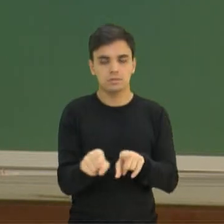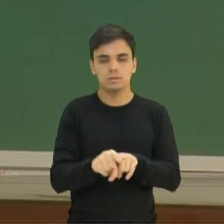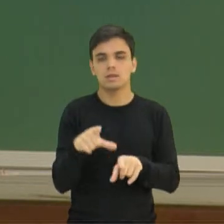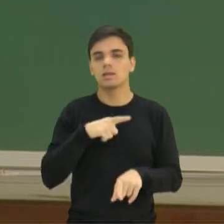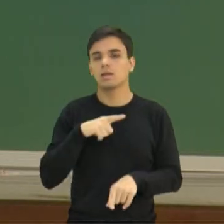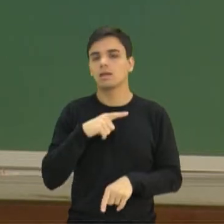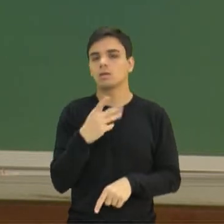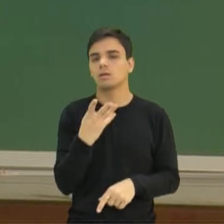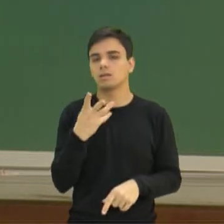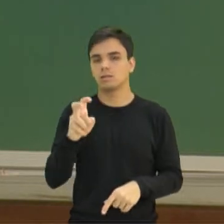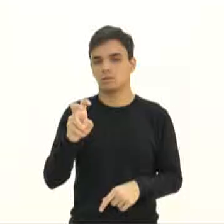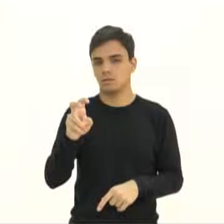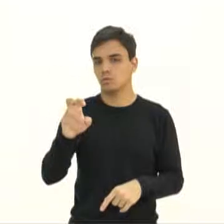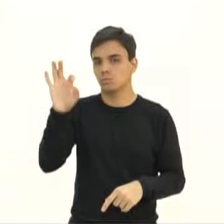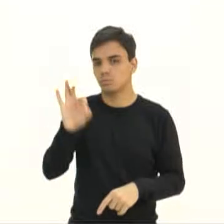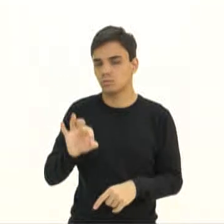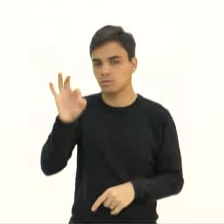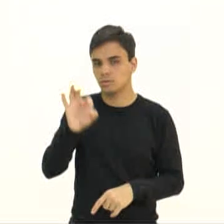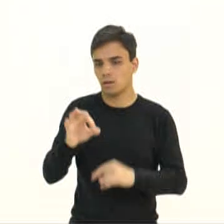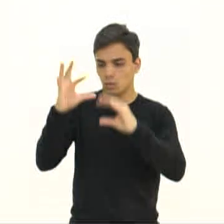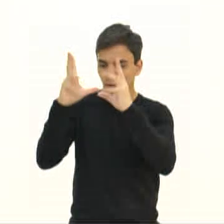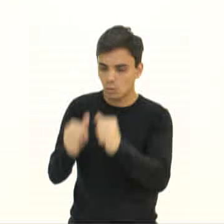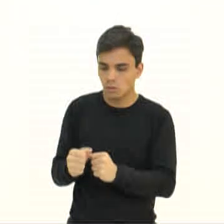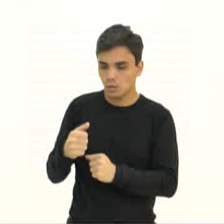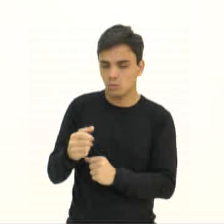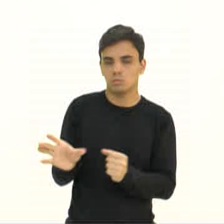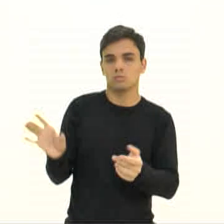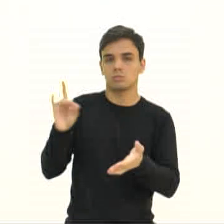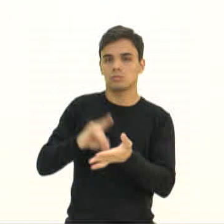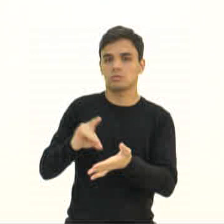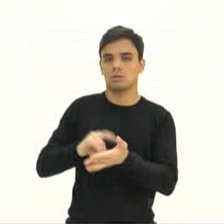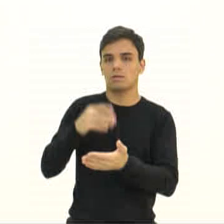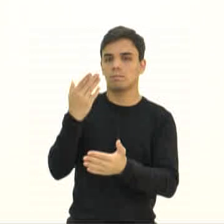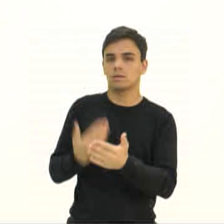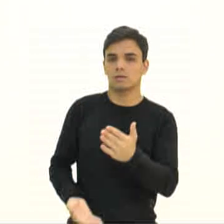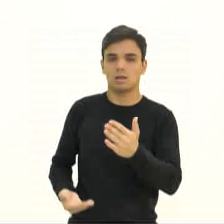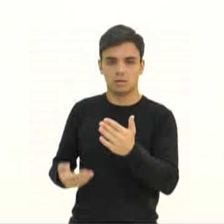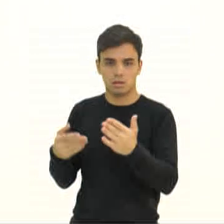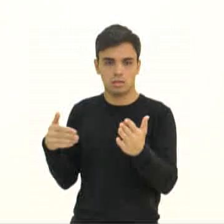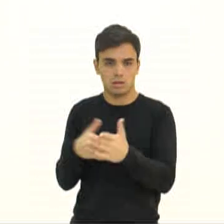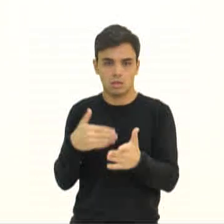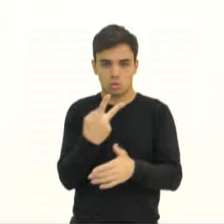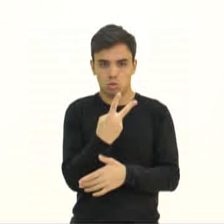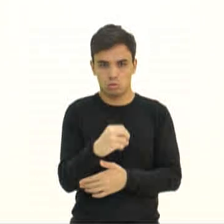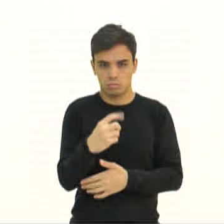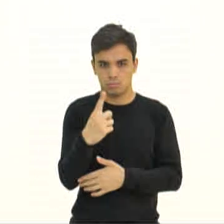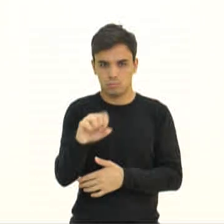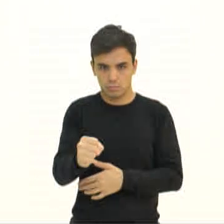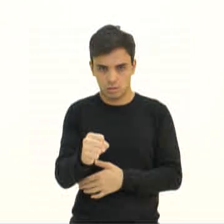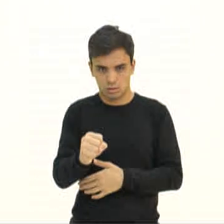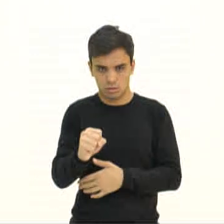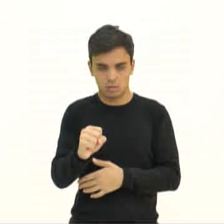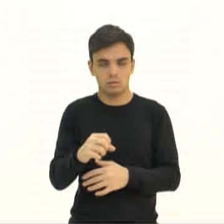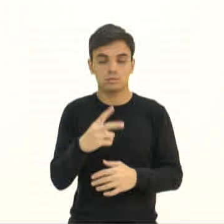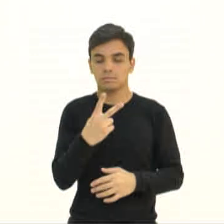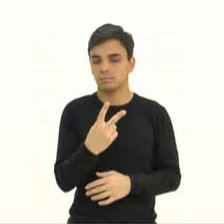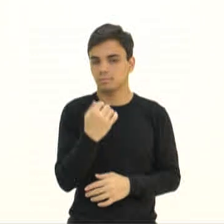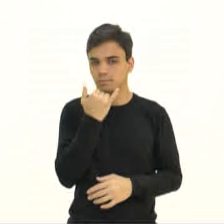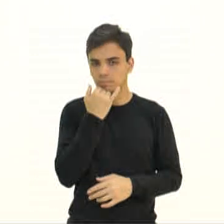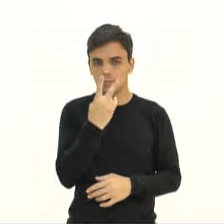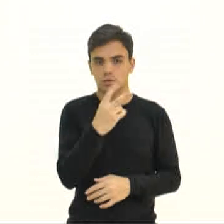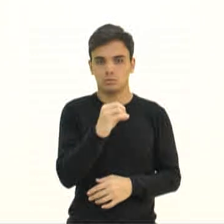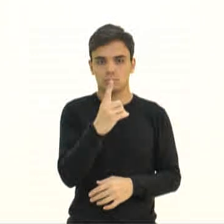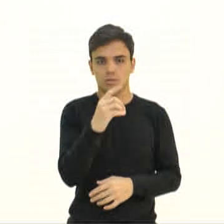45% do total original da sua vegetação foi desmatada até 2010. Então é uma vegetação importante